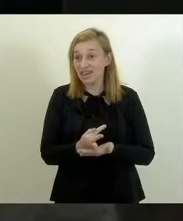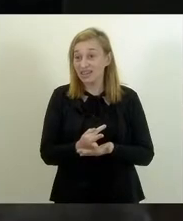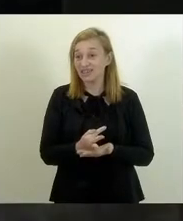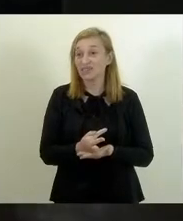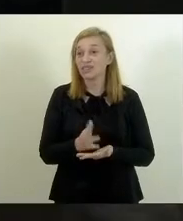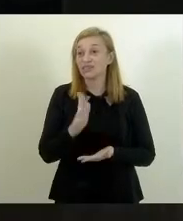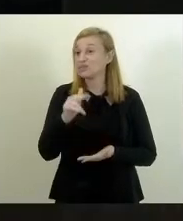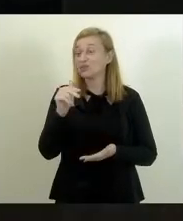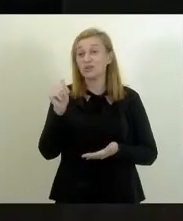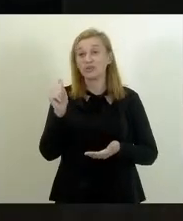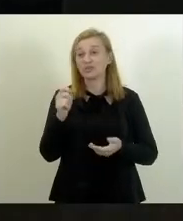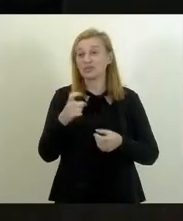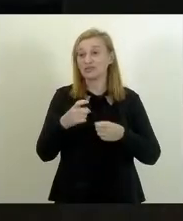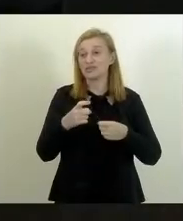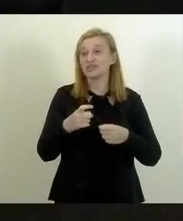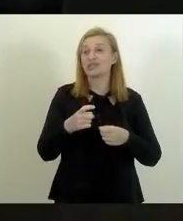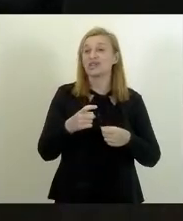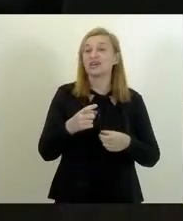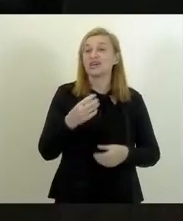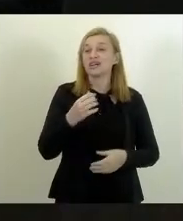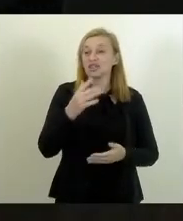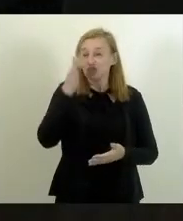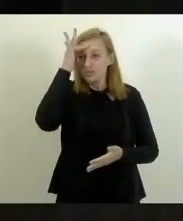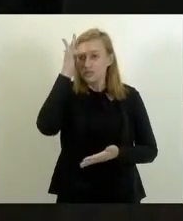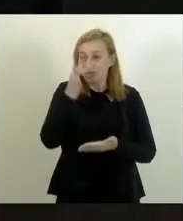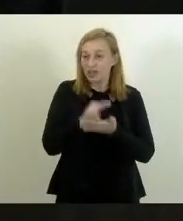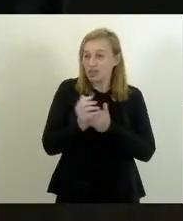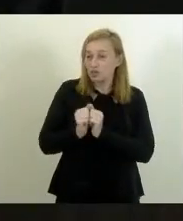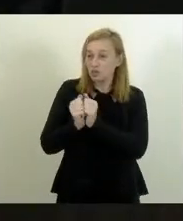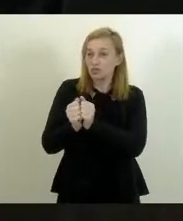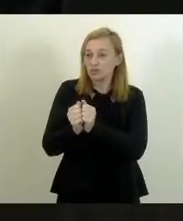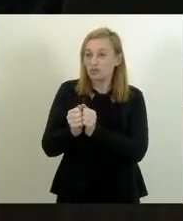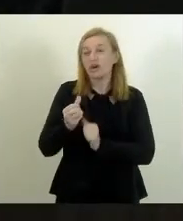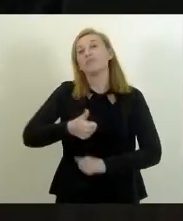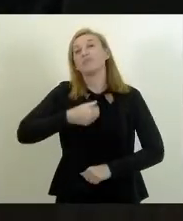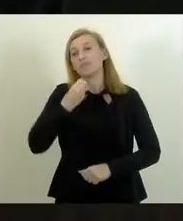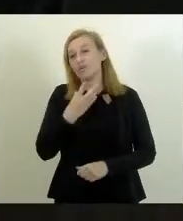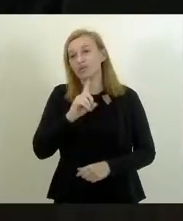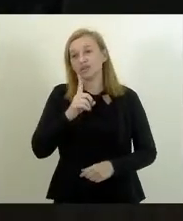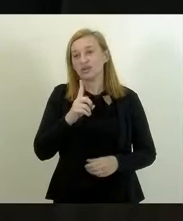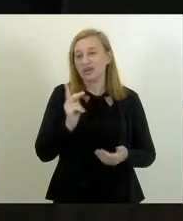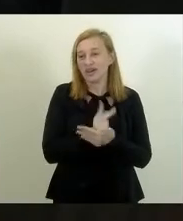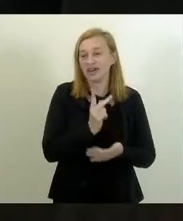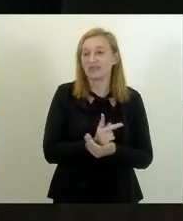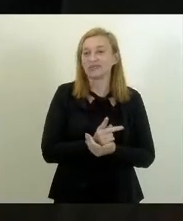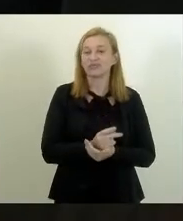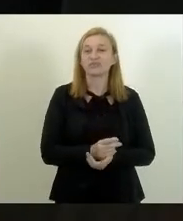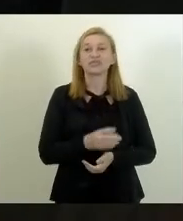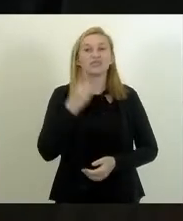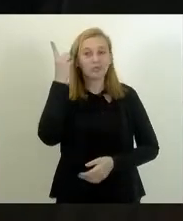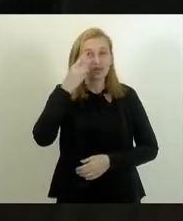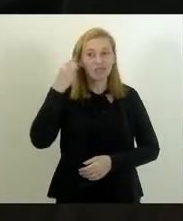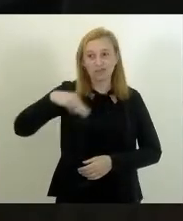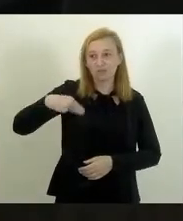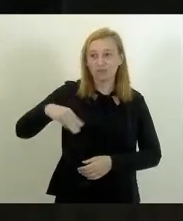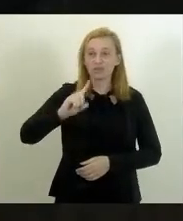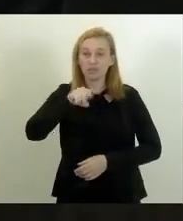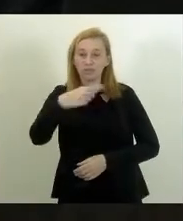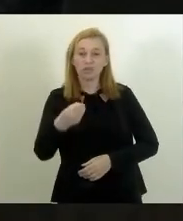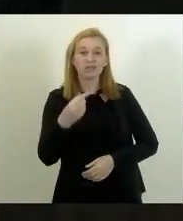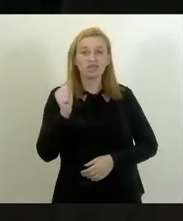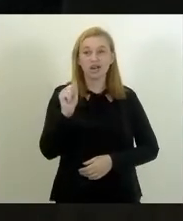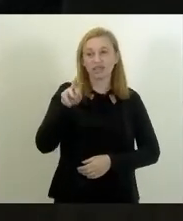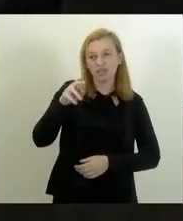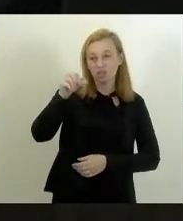Não costuma falhar. Andar com fé é bom, que a fé não costuma falhar. Deputado Carlos Mink, em seguida, deputado Anderson Moraes. E,